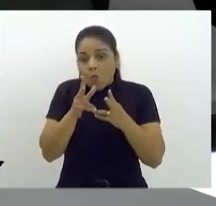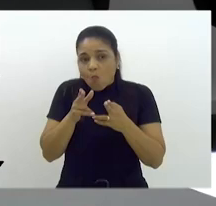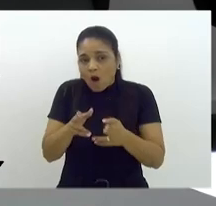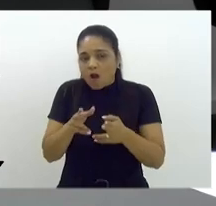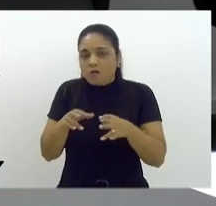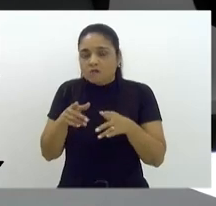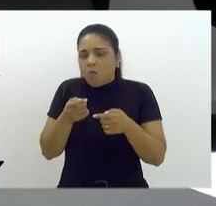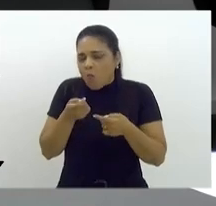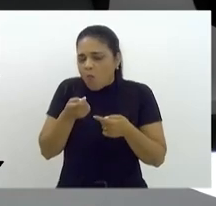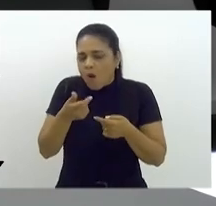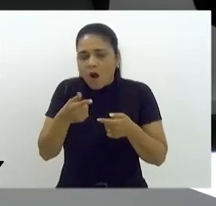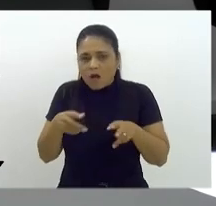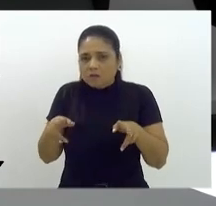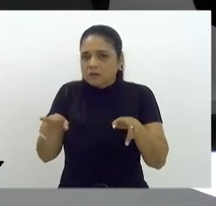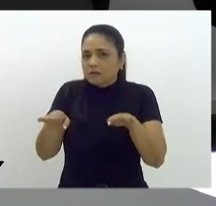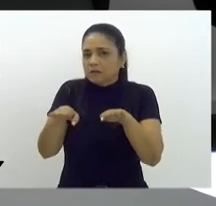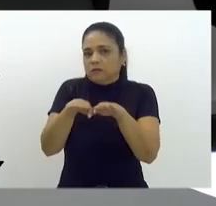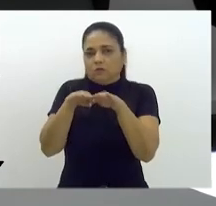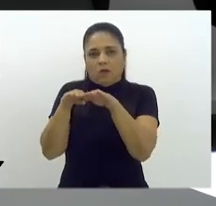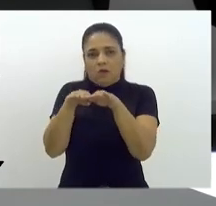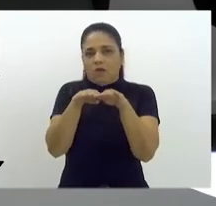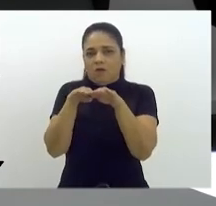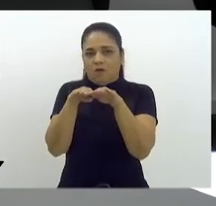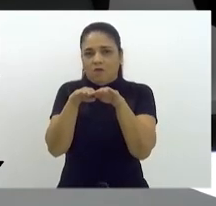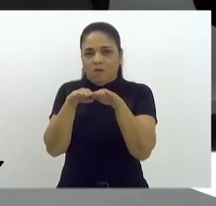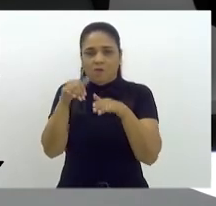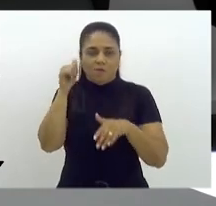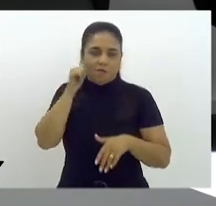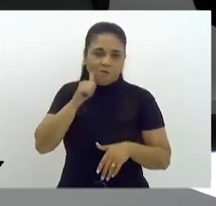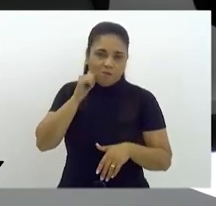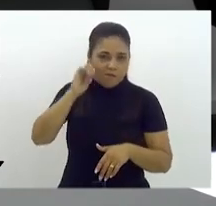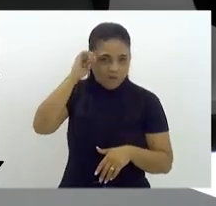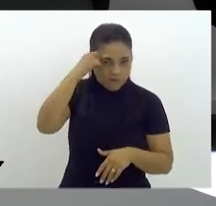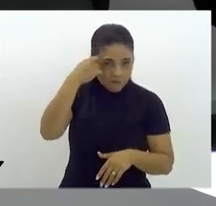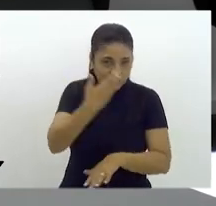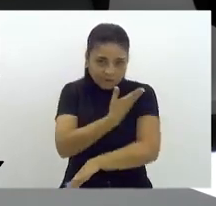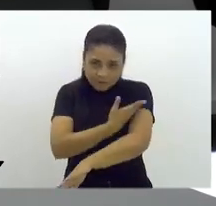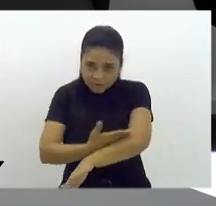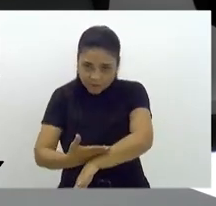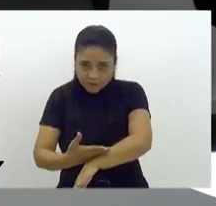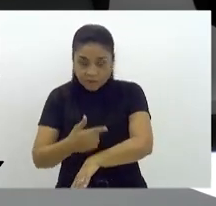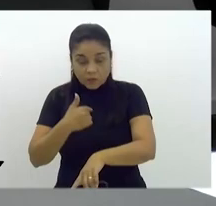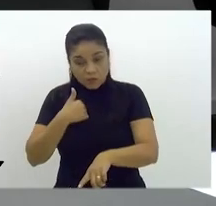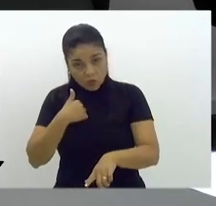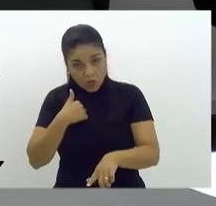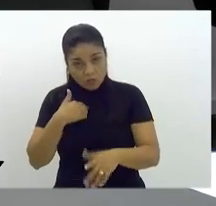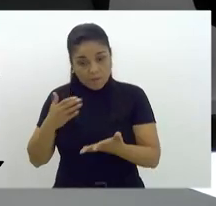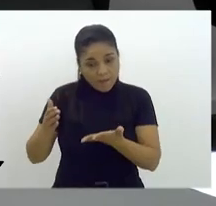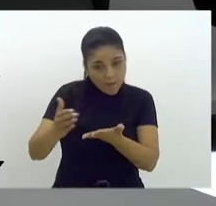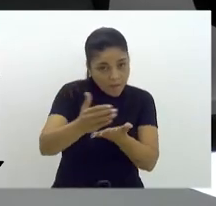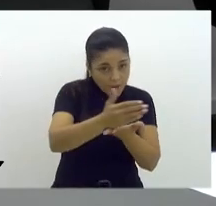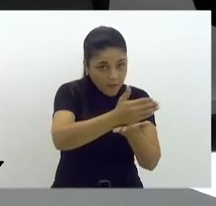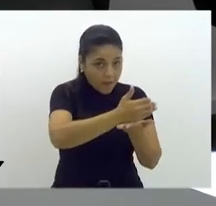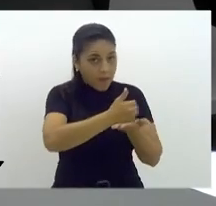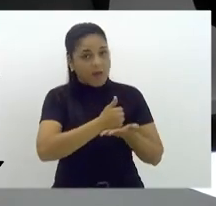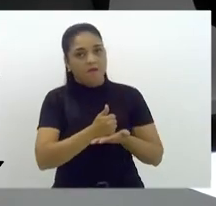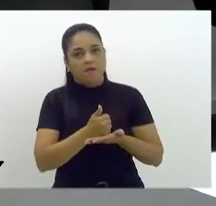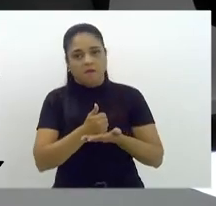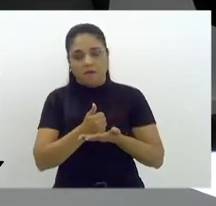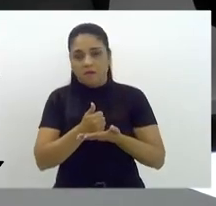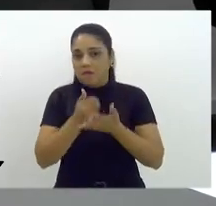números né percentualmente mulheres negras e brancas colocadas assim no nosso na nossa base de dados né